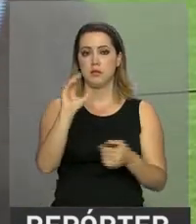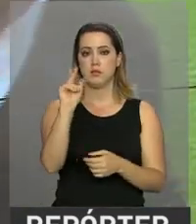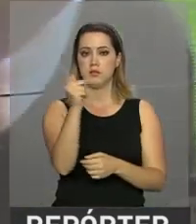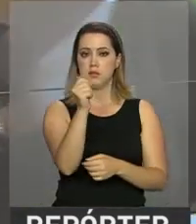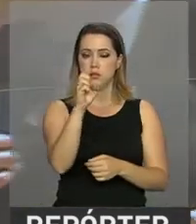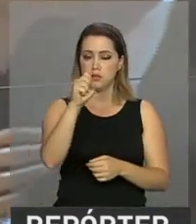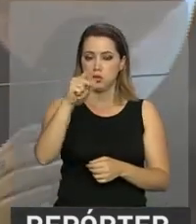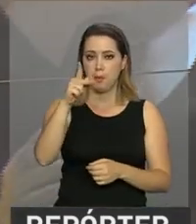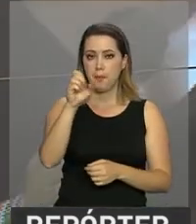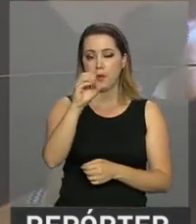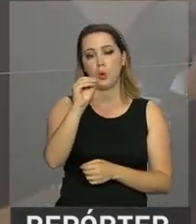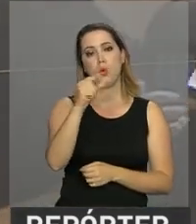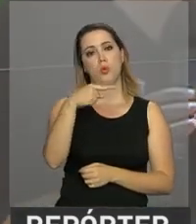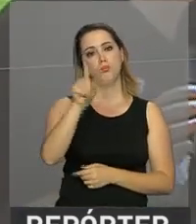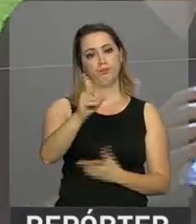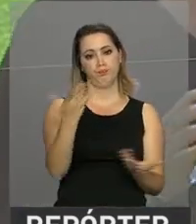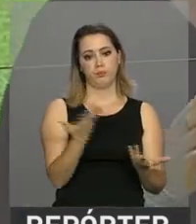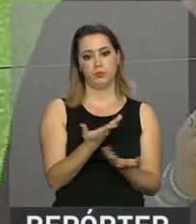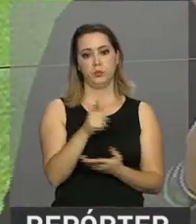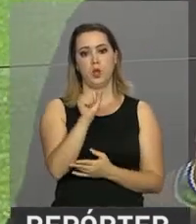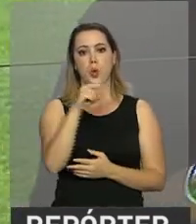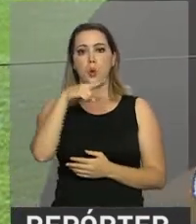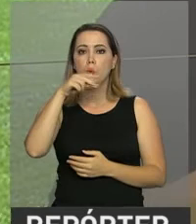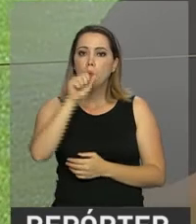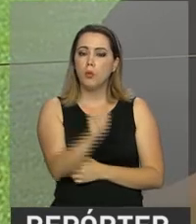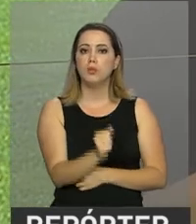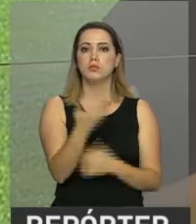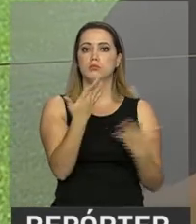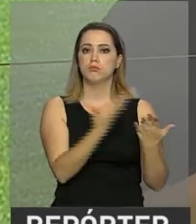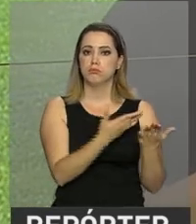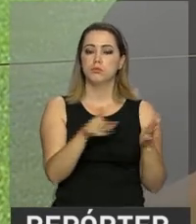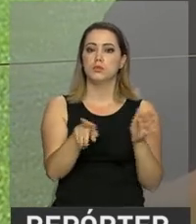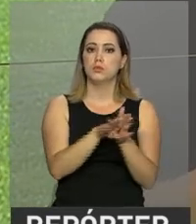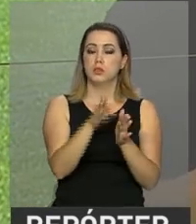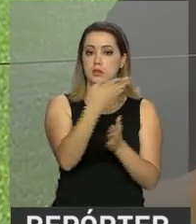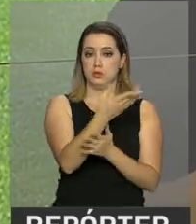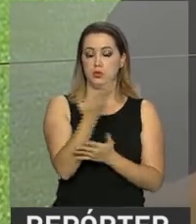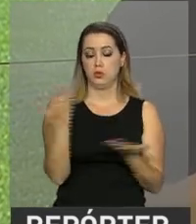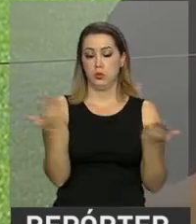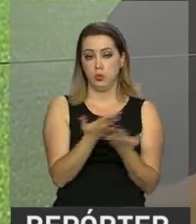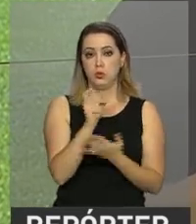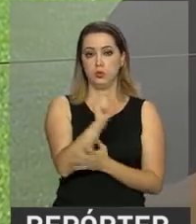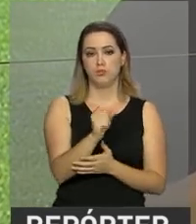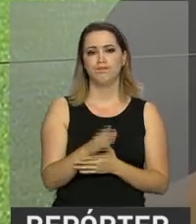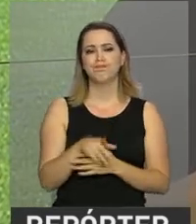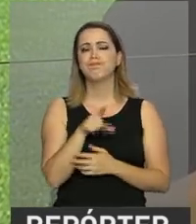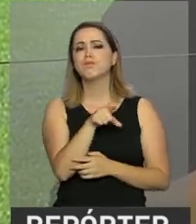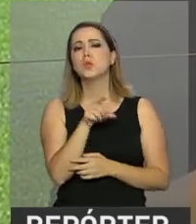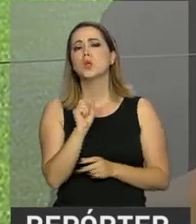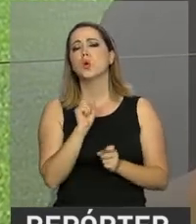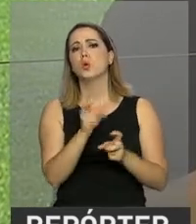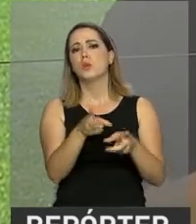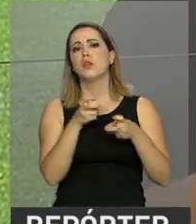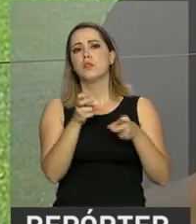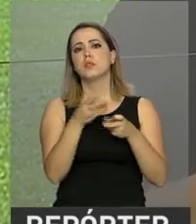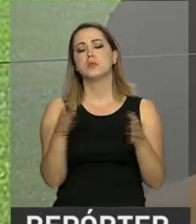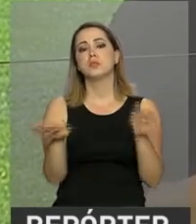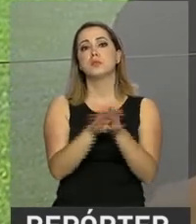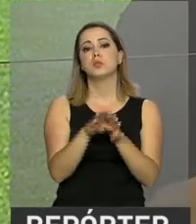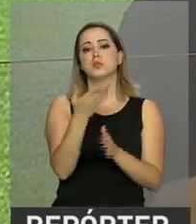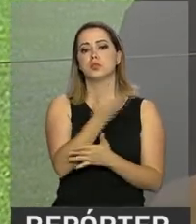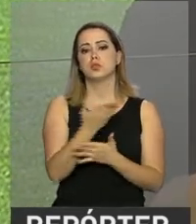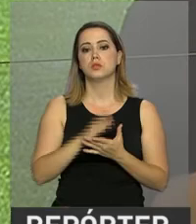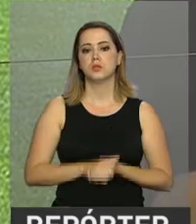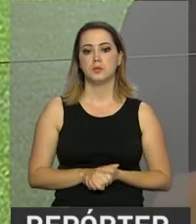da tarde desta sexta-feira a Chapecó e eu vou conversar com ela agora. Luana, qual foi sua percepção ao chegar aí?